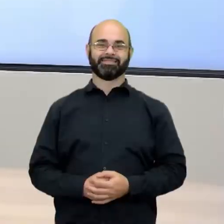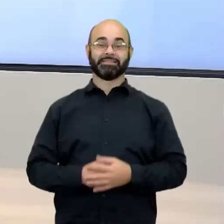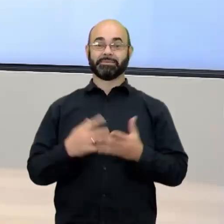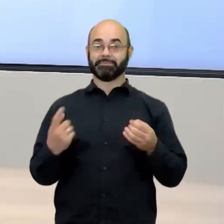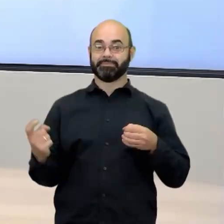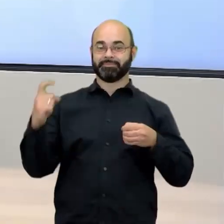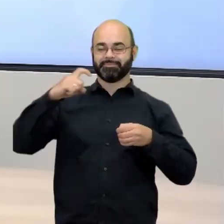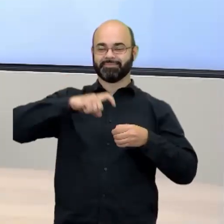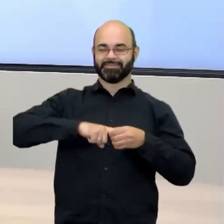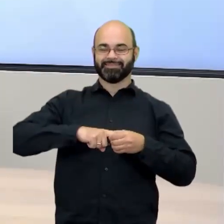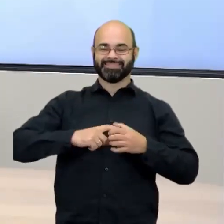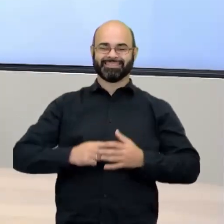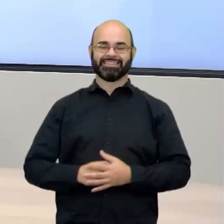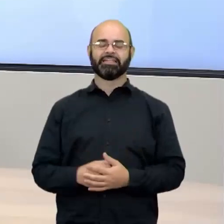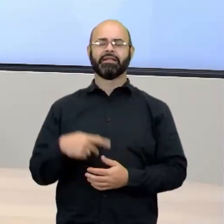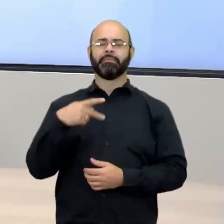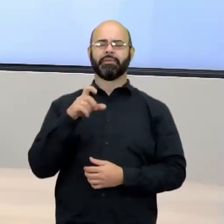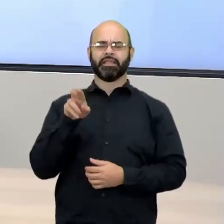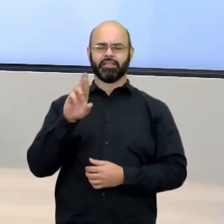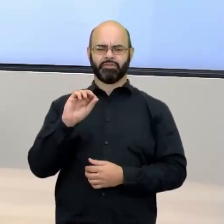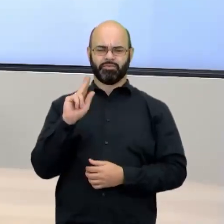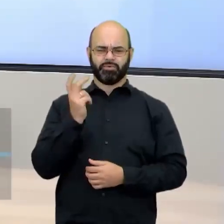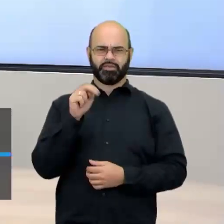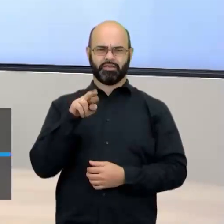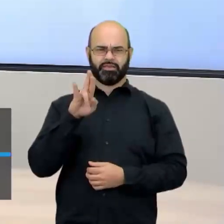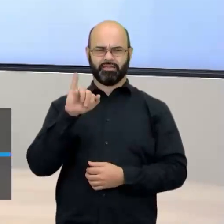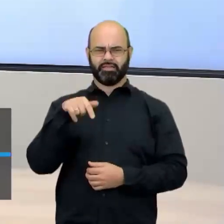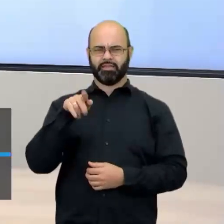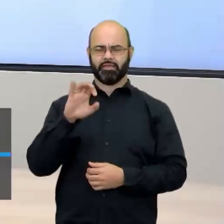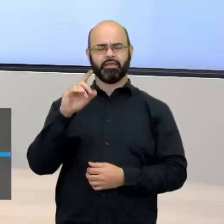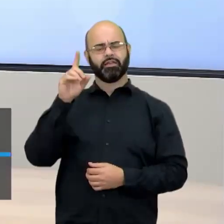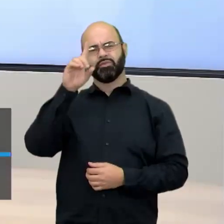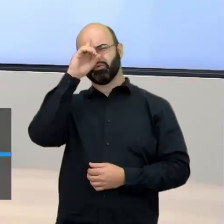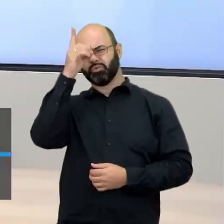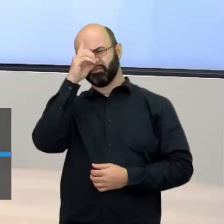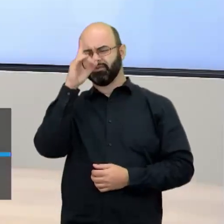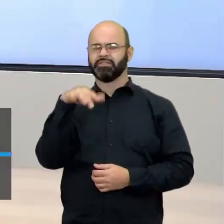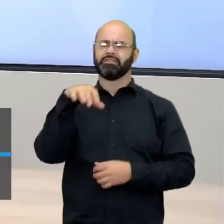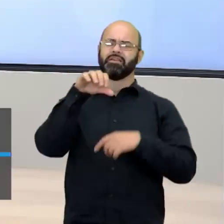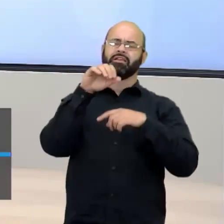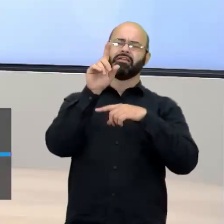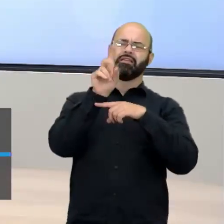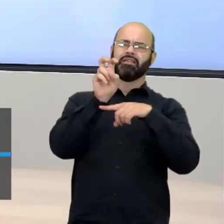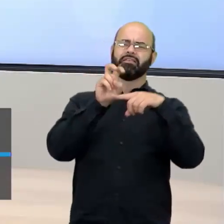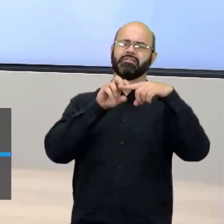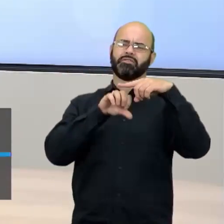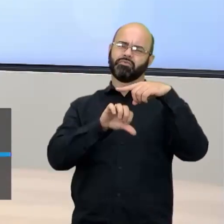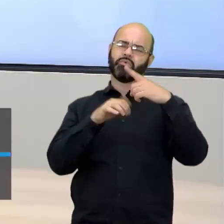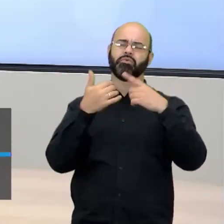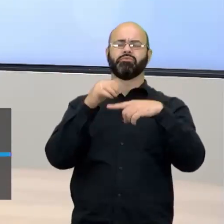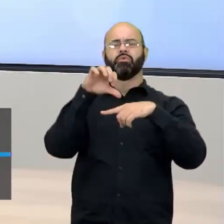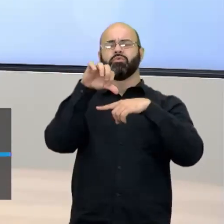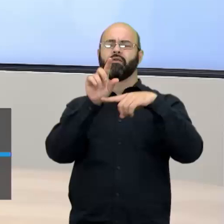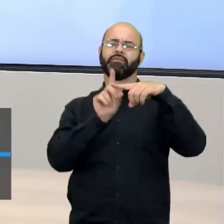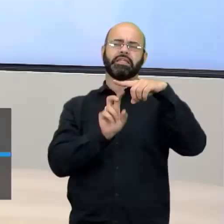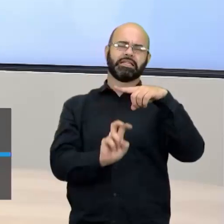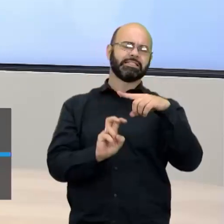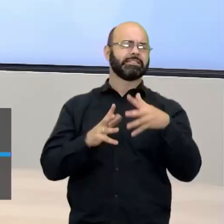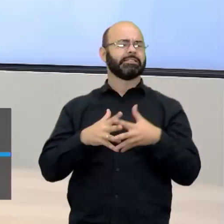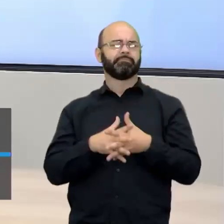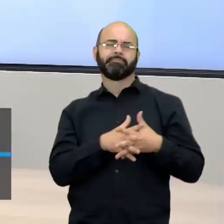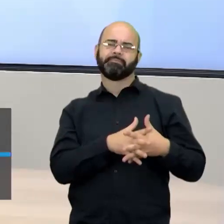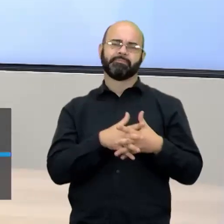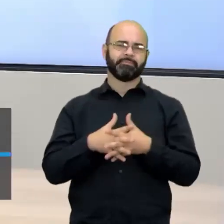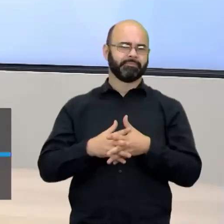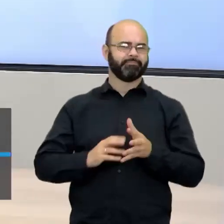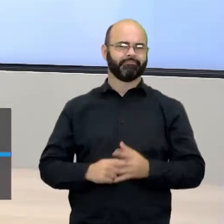Voltamos aqui, Tony. O Pedro Henrique estava na dúvida se era 15 nonos ou 9 quinzeavos. O pessoal está dizendo que dá um pouco com sono. Alguns